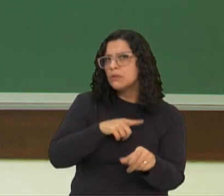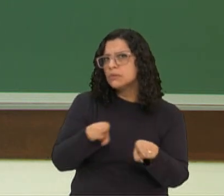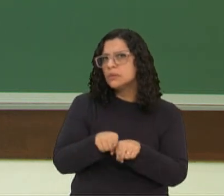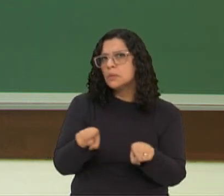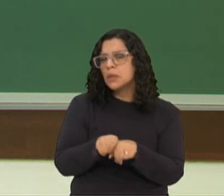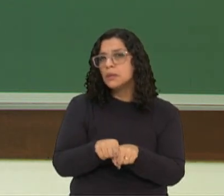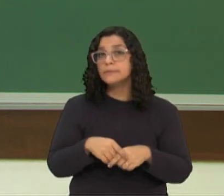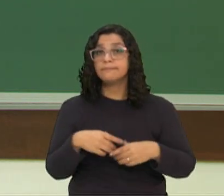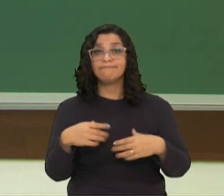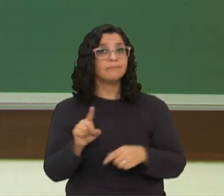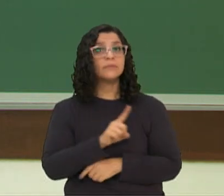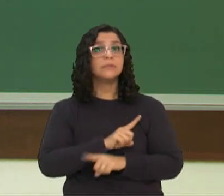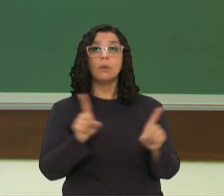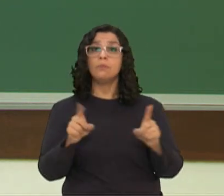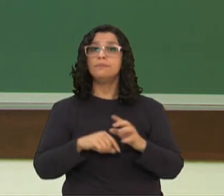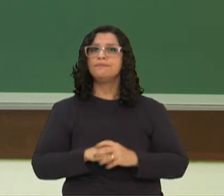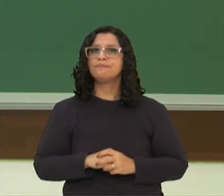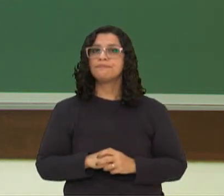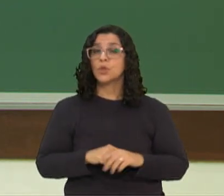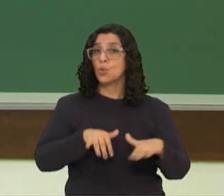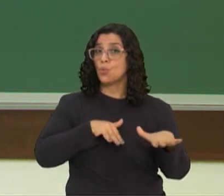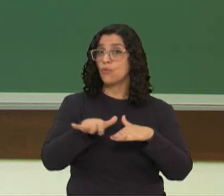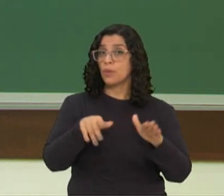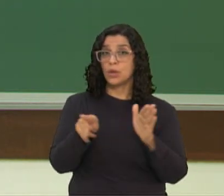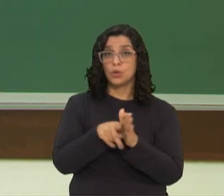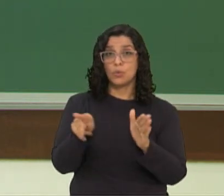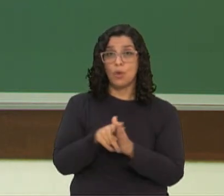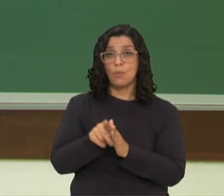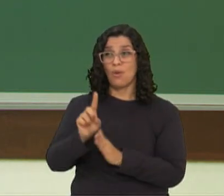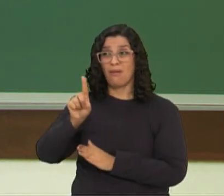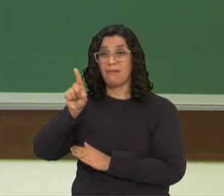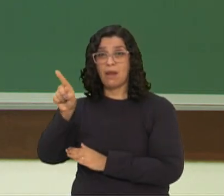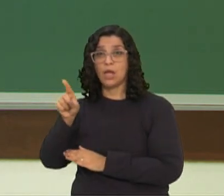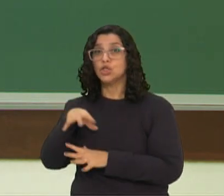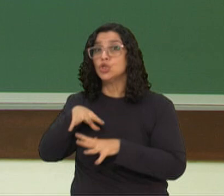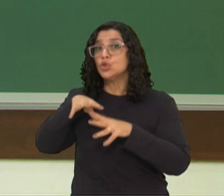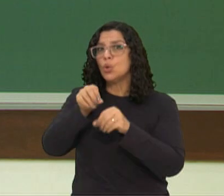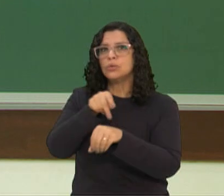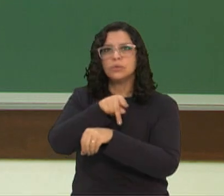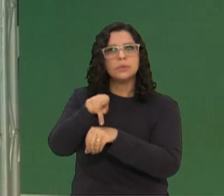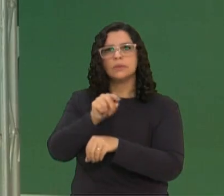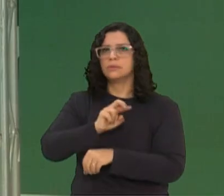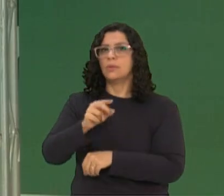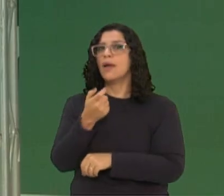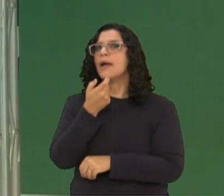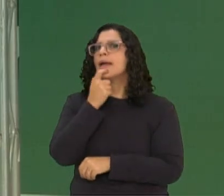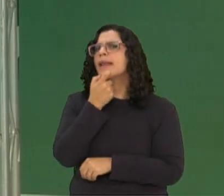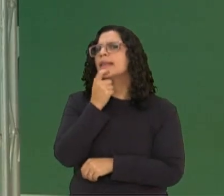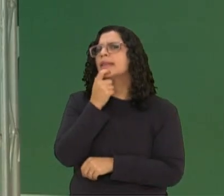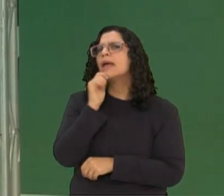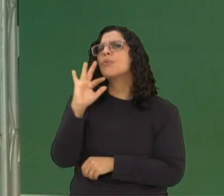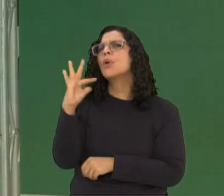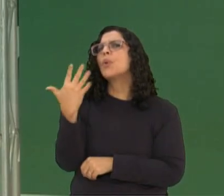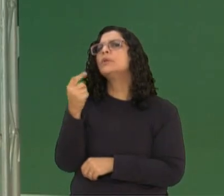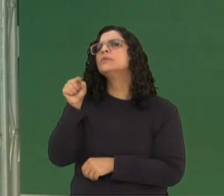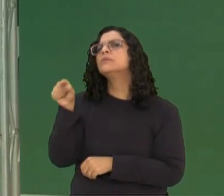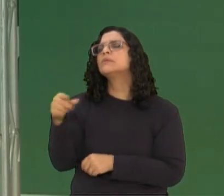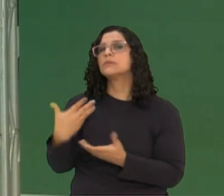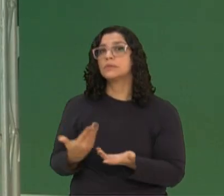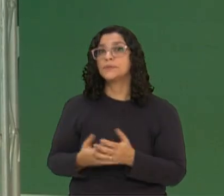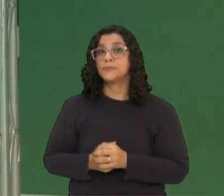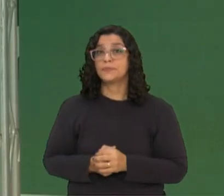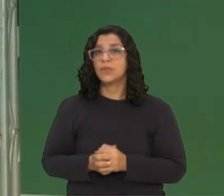neles? Não. O movimento iluminista não precisou acontecer em todos os países. E a Inglaterra? O que aconteceu com a